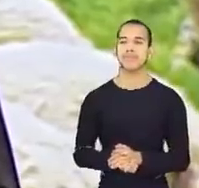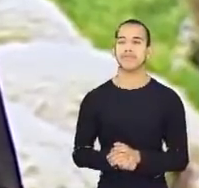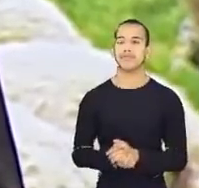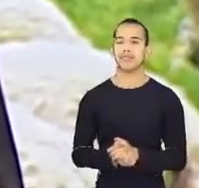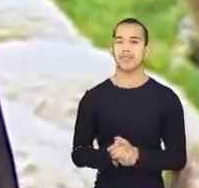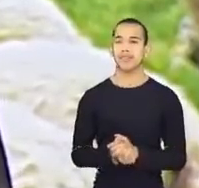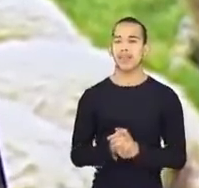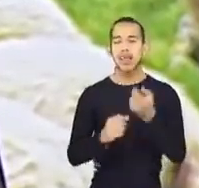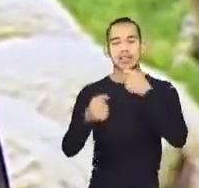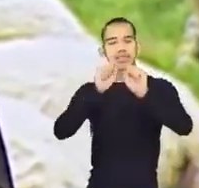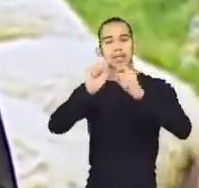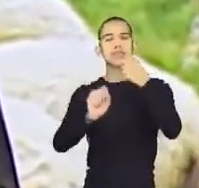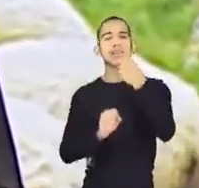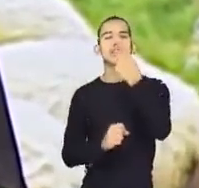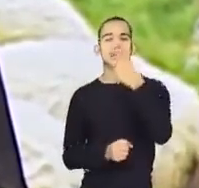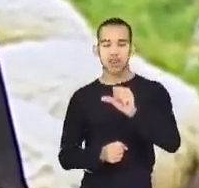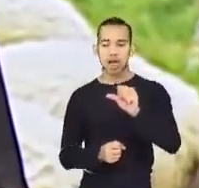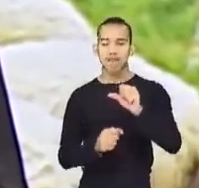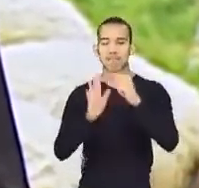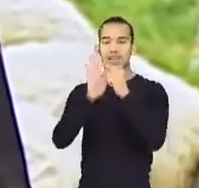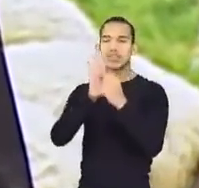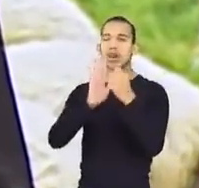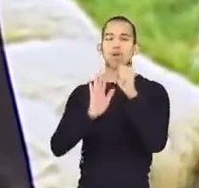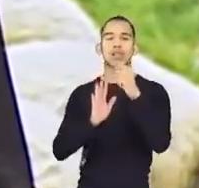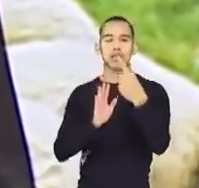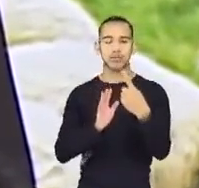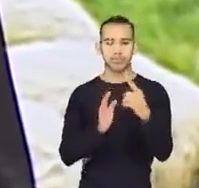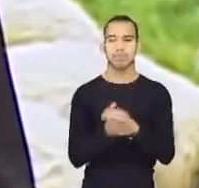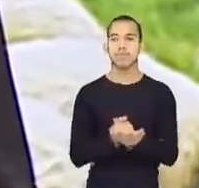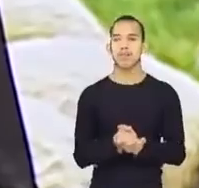Salmo 119, versículo 81. Põe lá, por favor, filha.